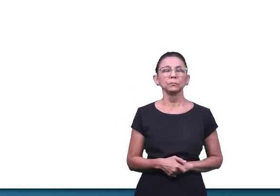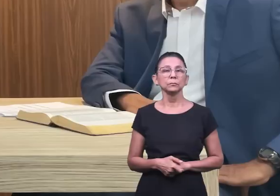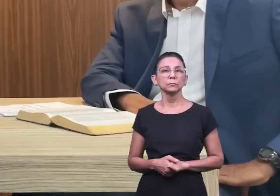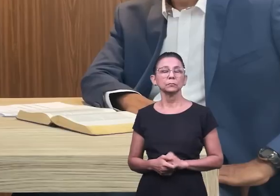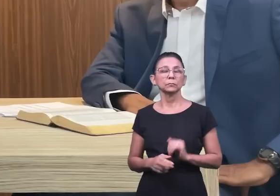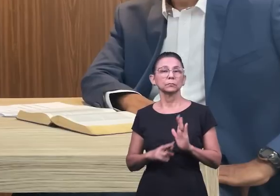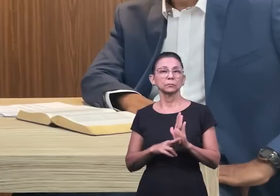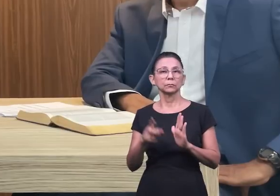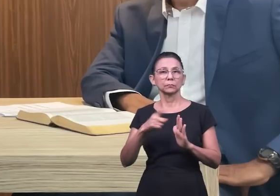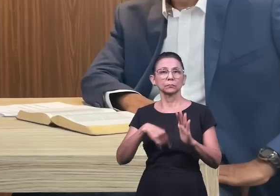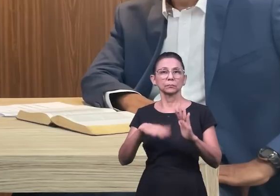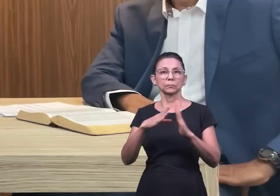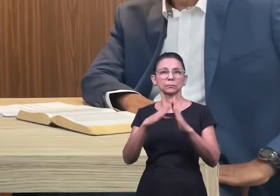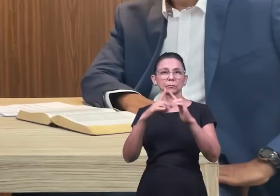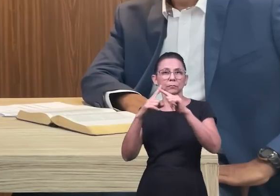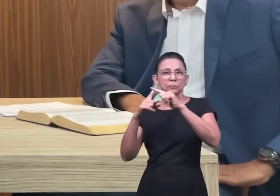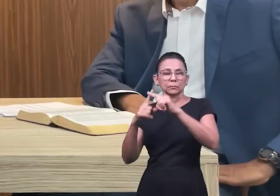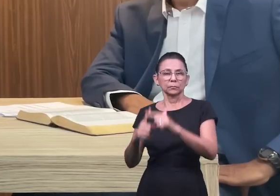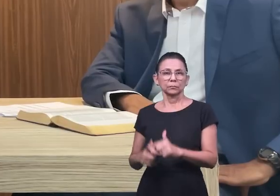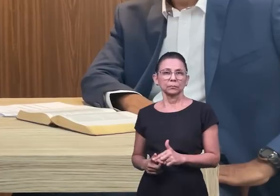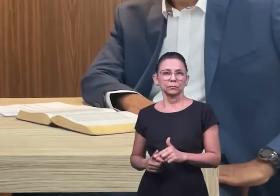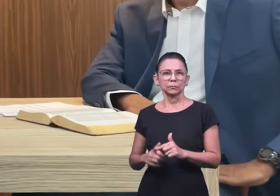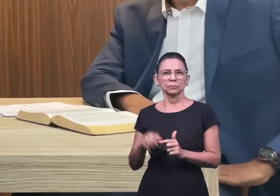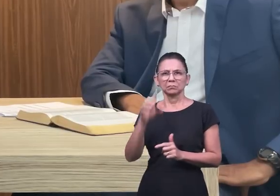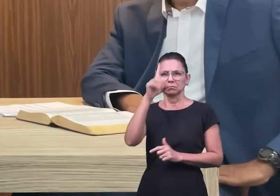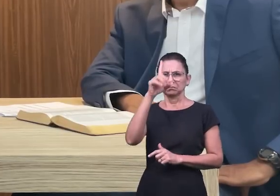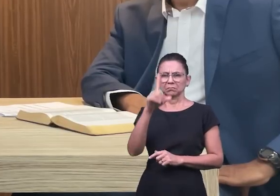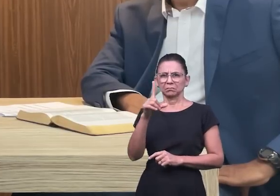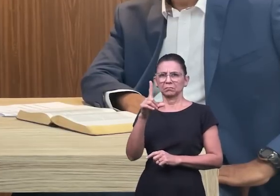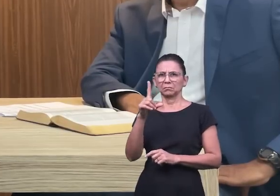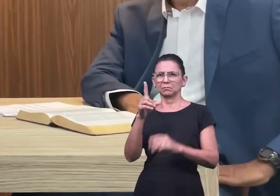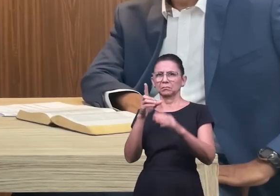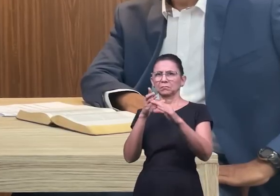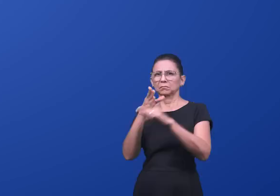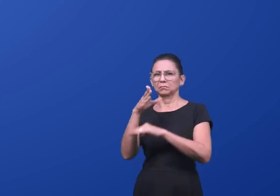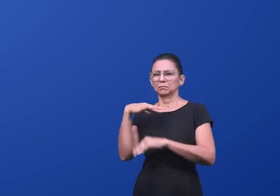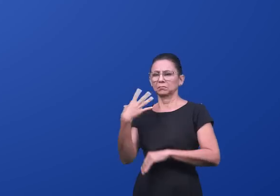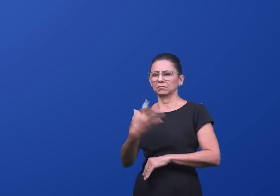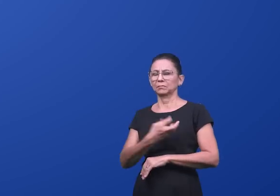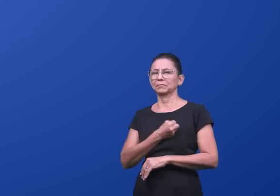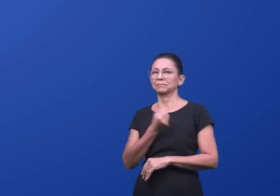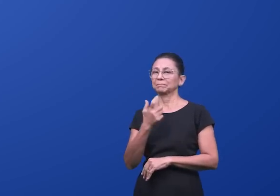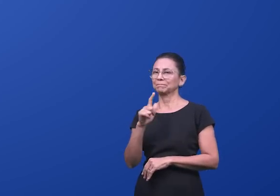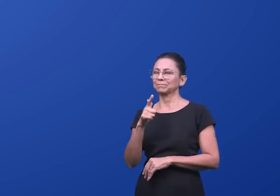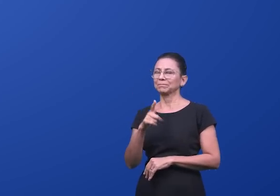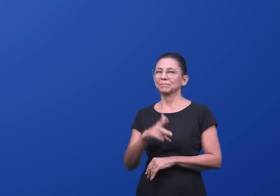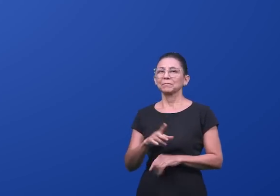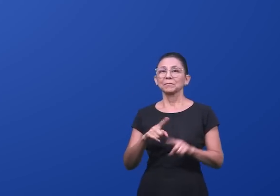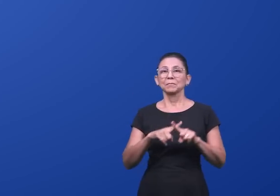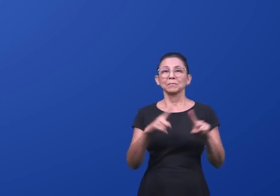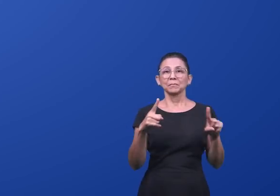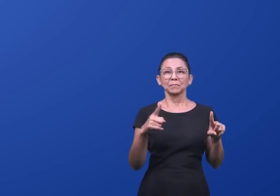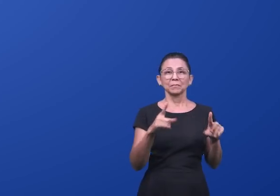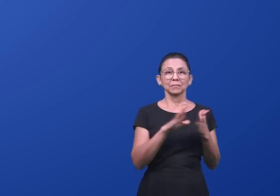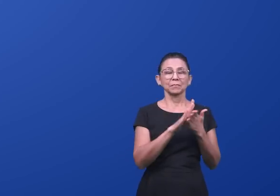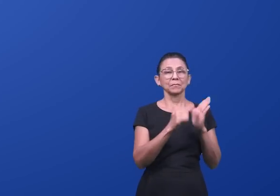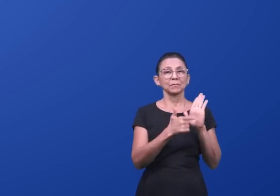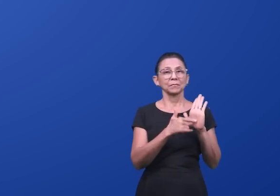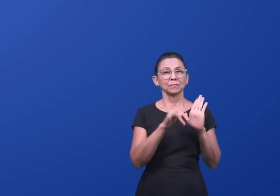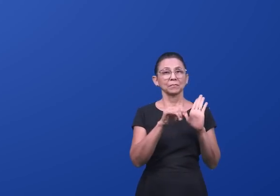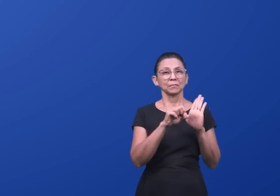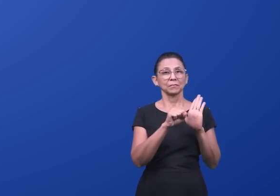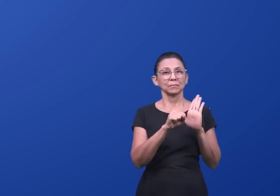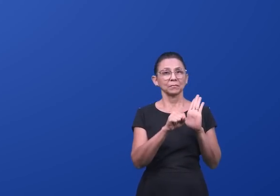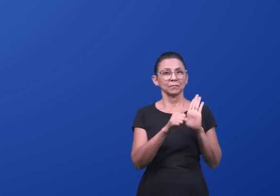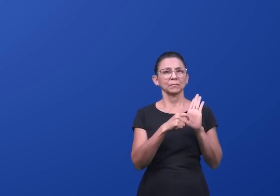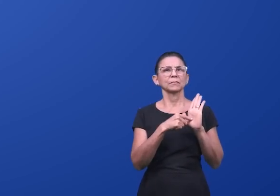púrpura. Nós vamos ter a resposta de Thales Gomes, de Natal, Rio Grande do Norte. Esse irmão da Madeira do Líbano vai falar de nós, igreja gentílica,